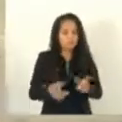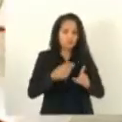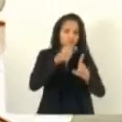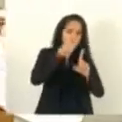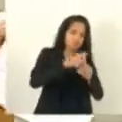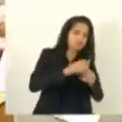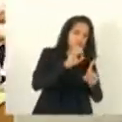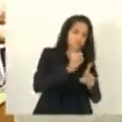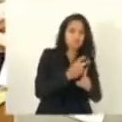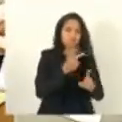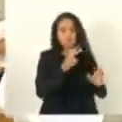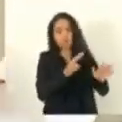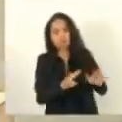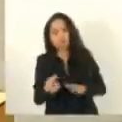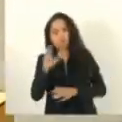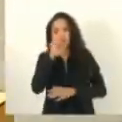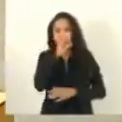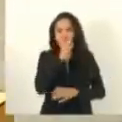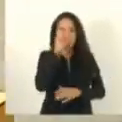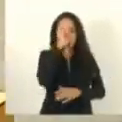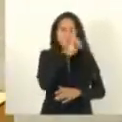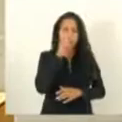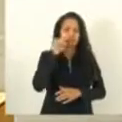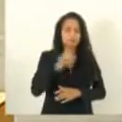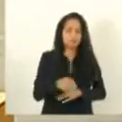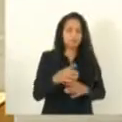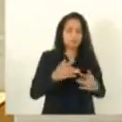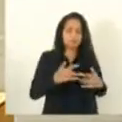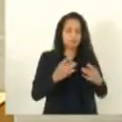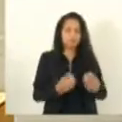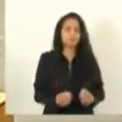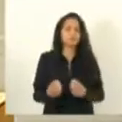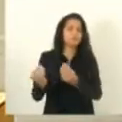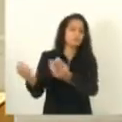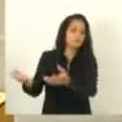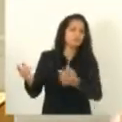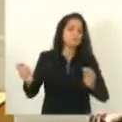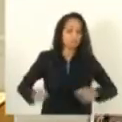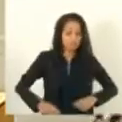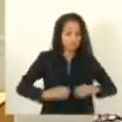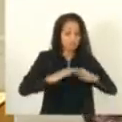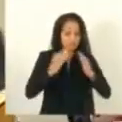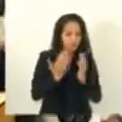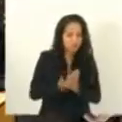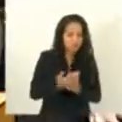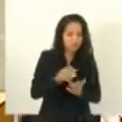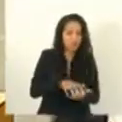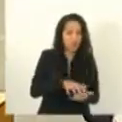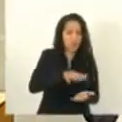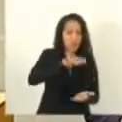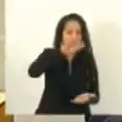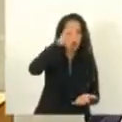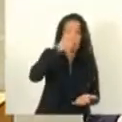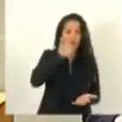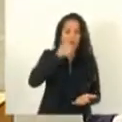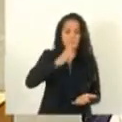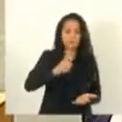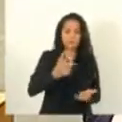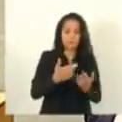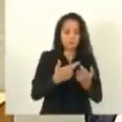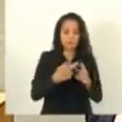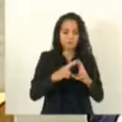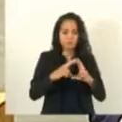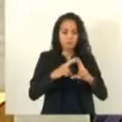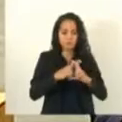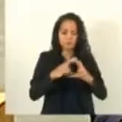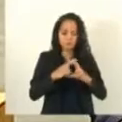final de semana, as escolas podiam doar, por exemplo, e escola é um lugar que acumula muito lixo reciclável,